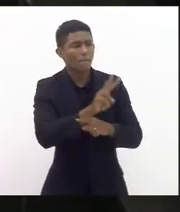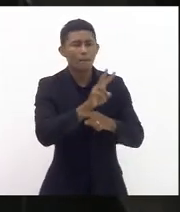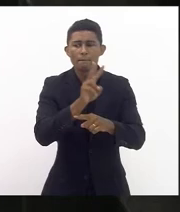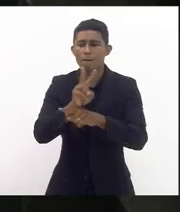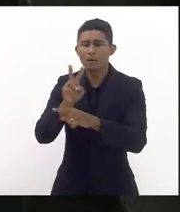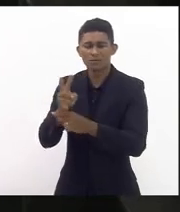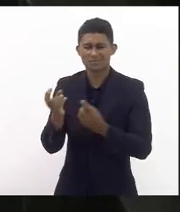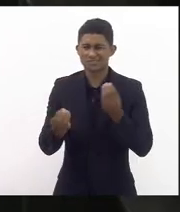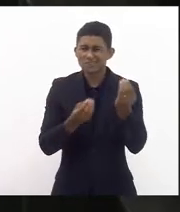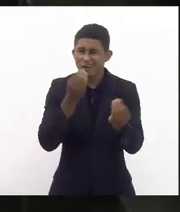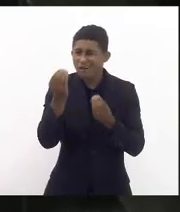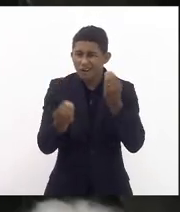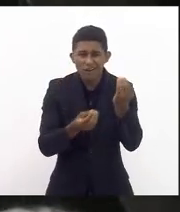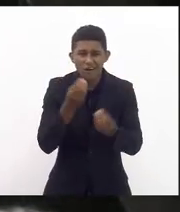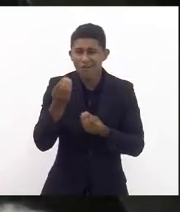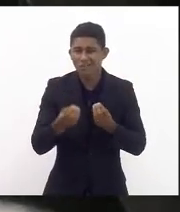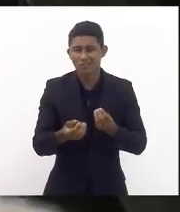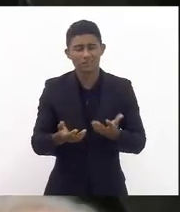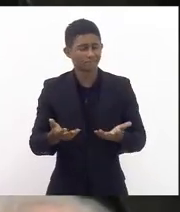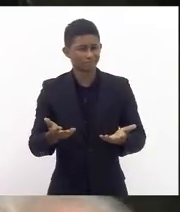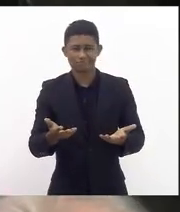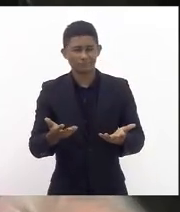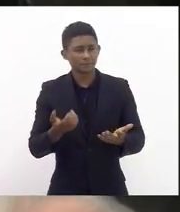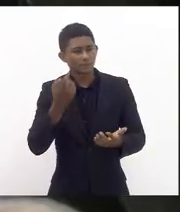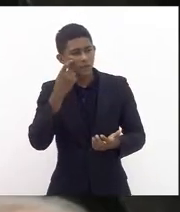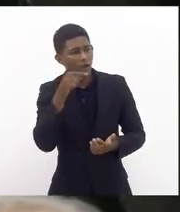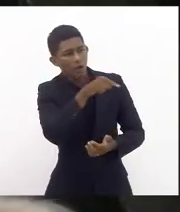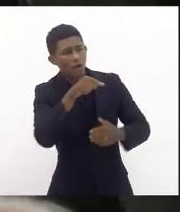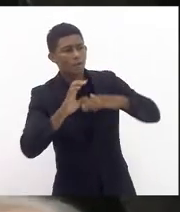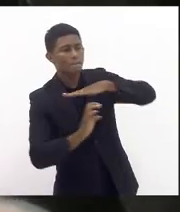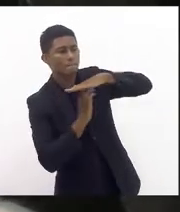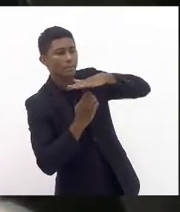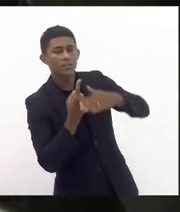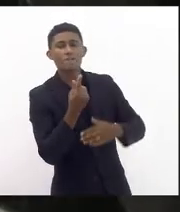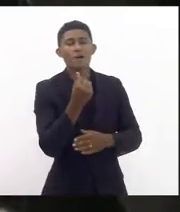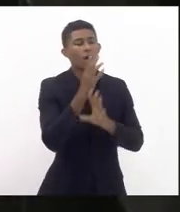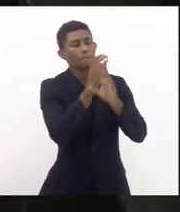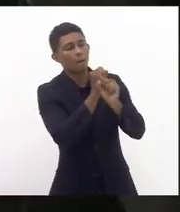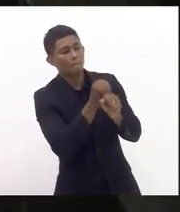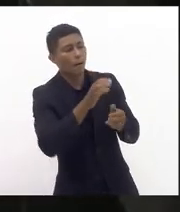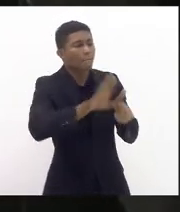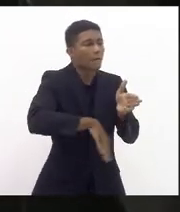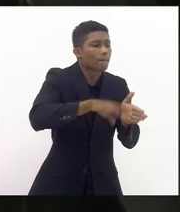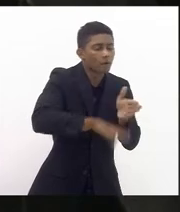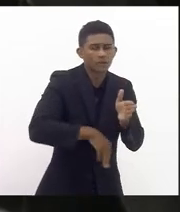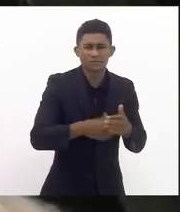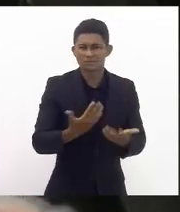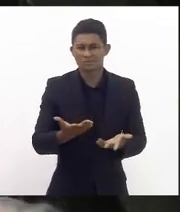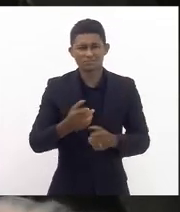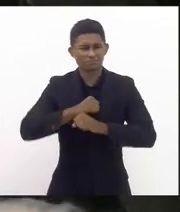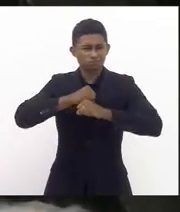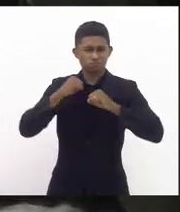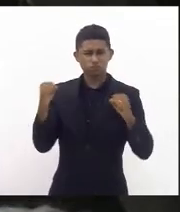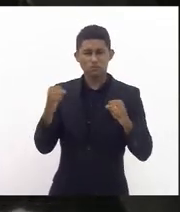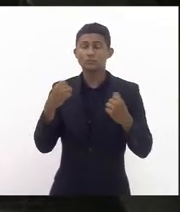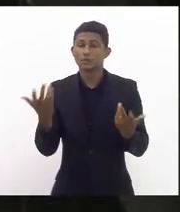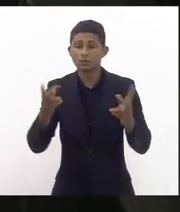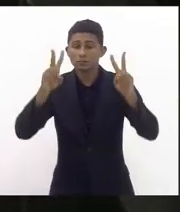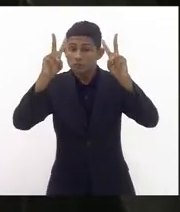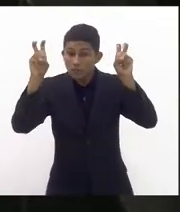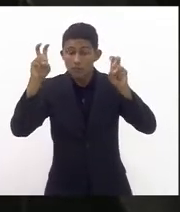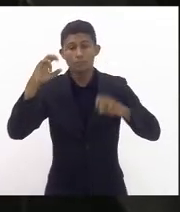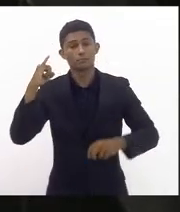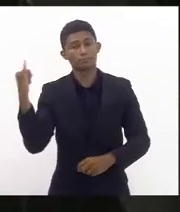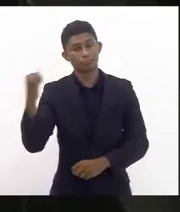petroleiras calculavam e abatiam valores antes de fazer o pagamento das participações especiais. Portanto, esse é um tema muito importante. E eu